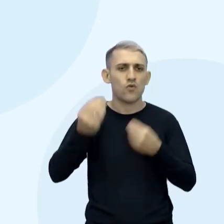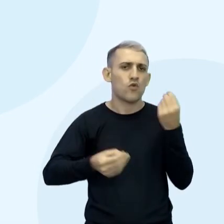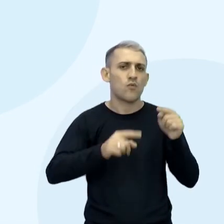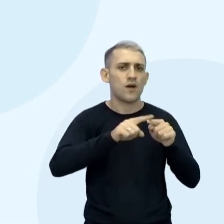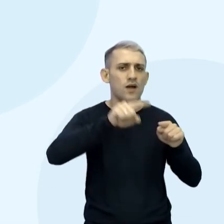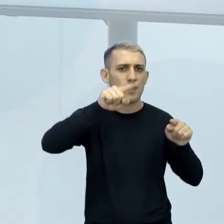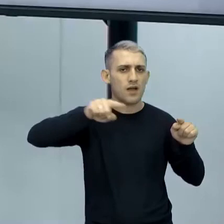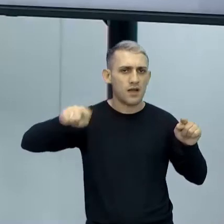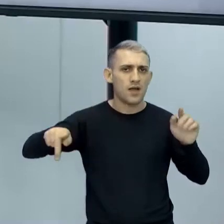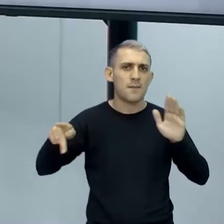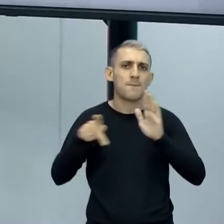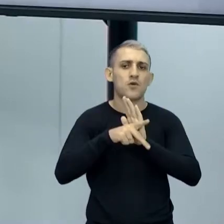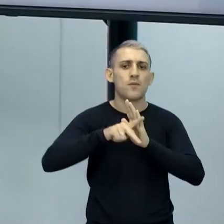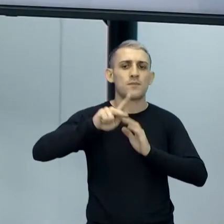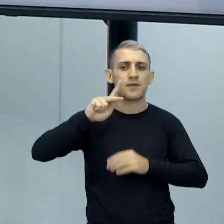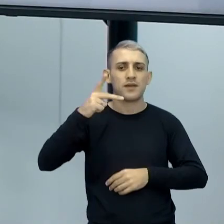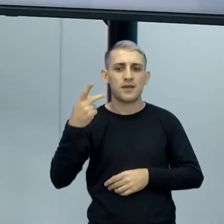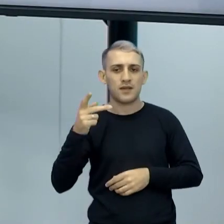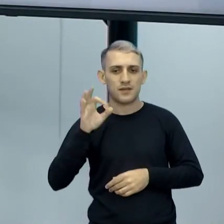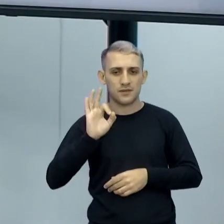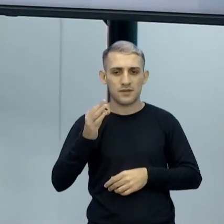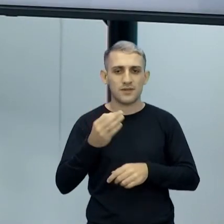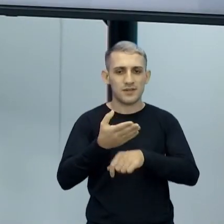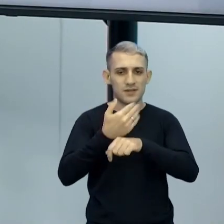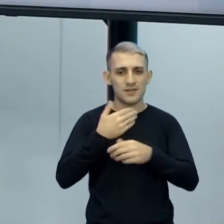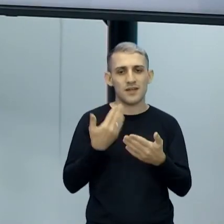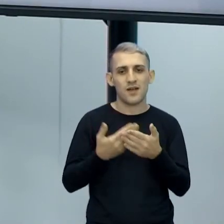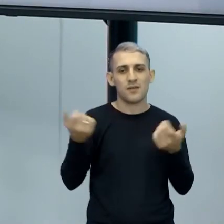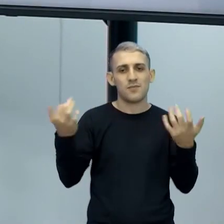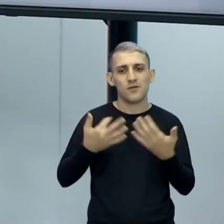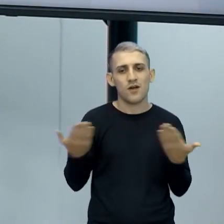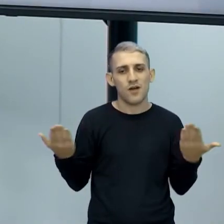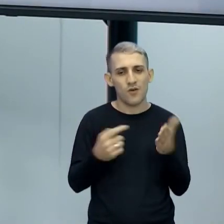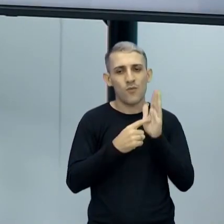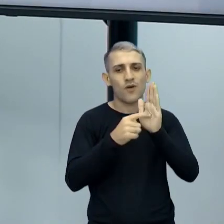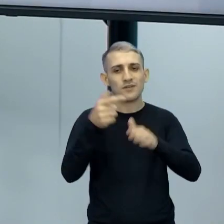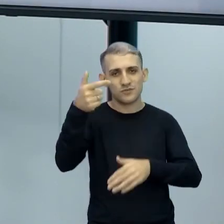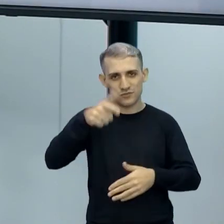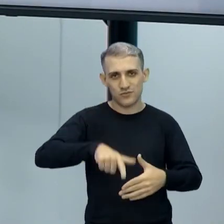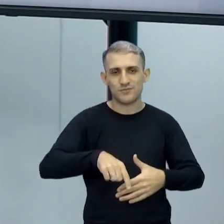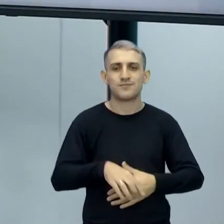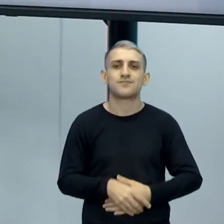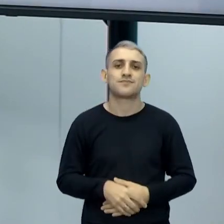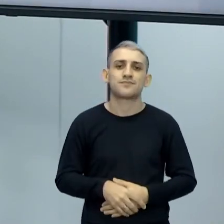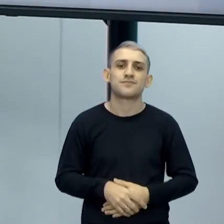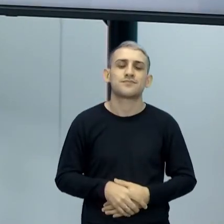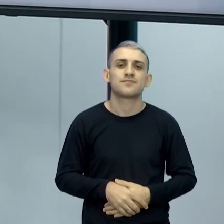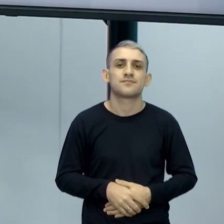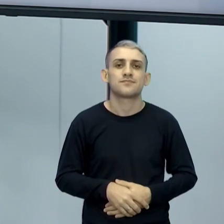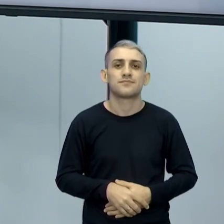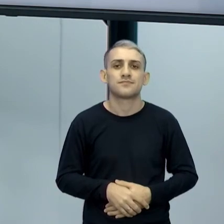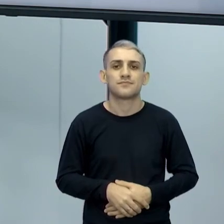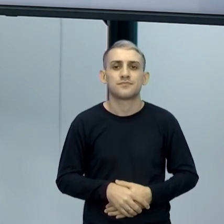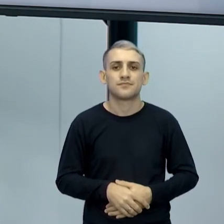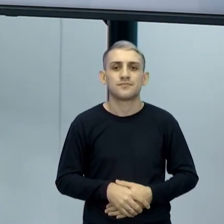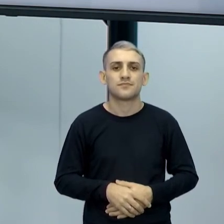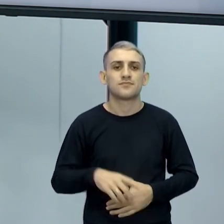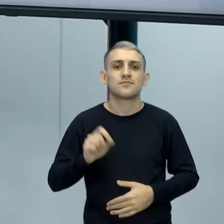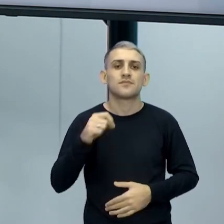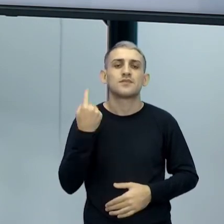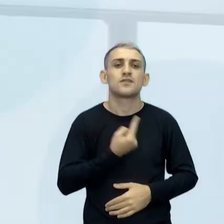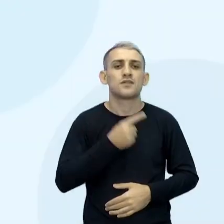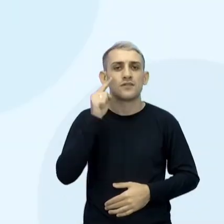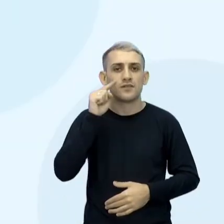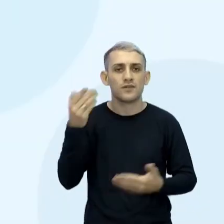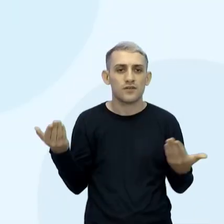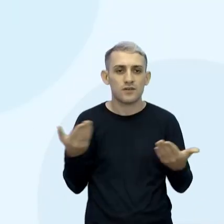de pH que a gente falou super rapidamente na última aula, mas eu trouxe para vocês hoje novamente, tá? O que a gente viu na aula